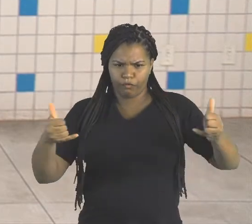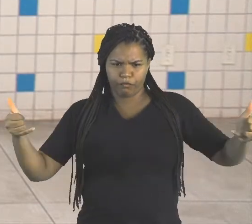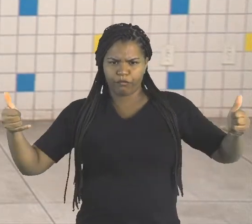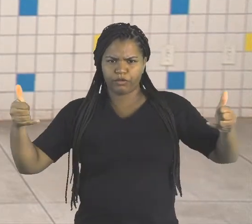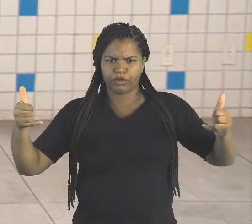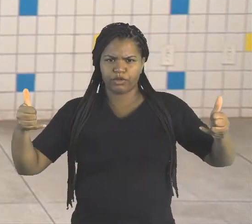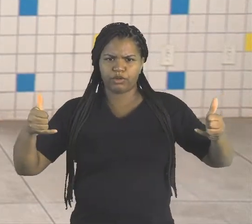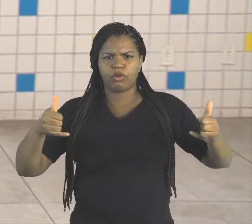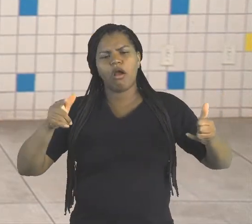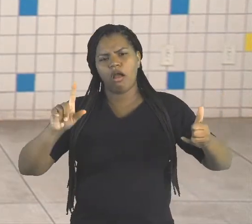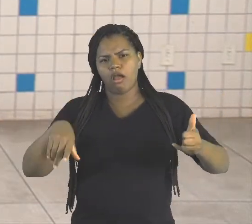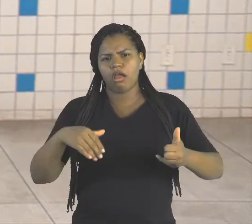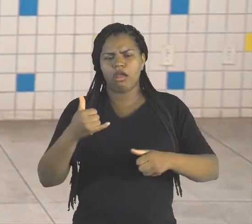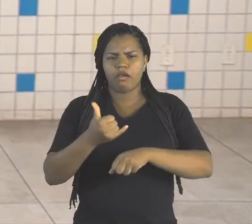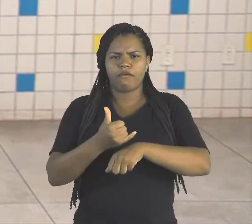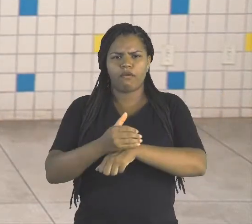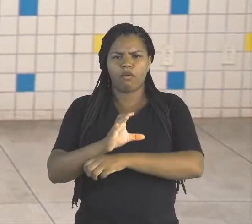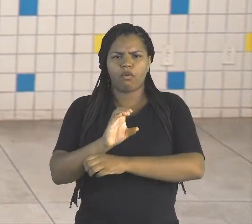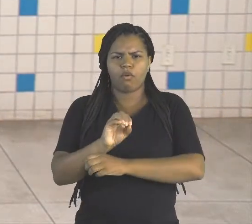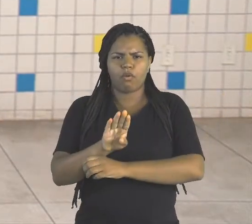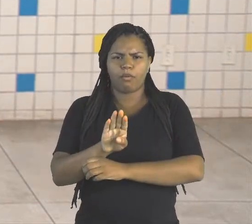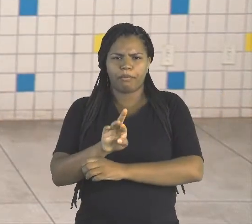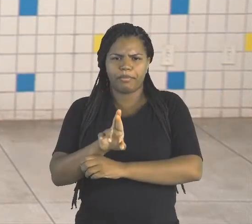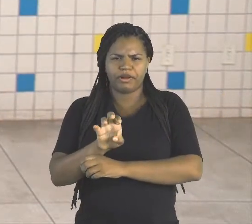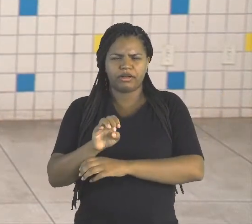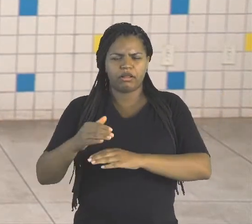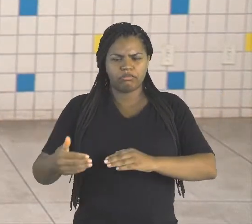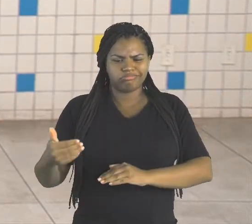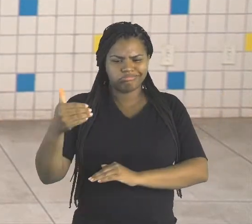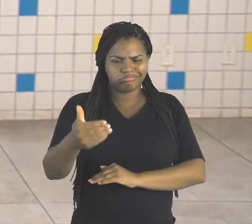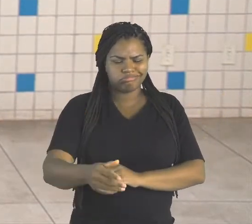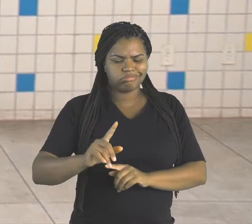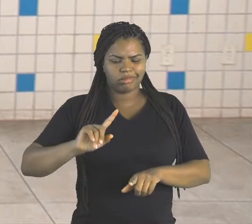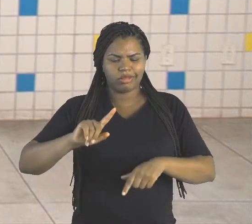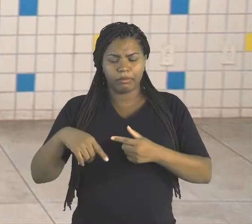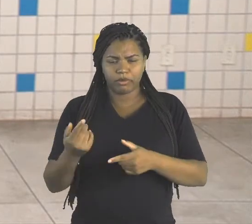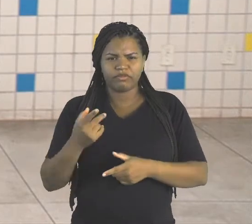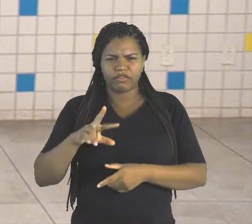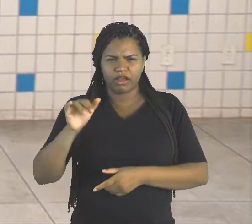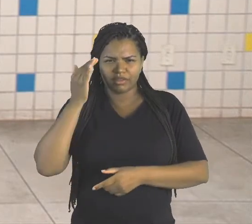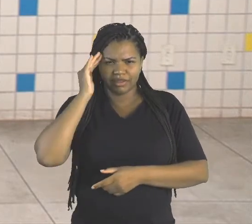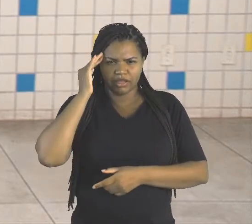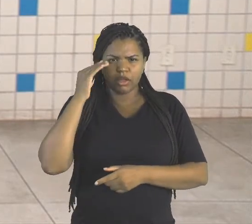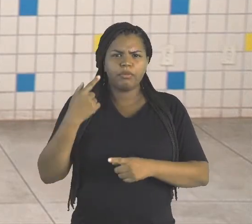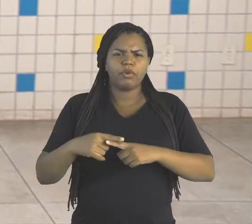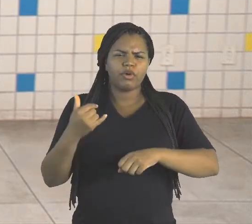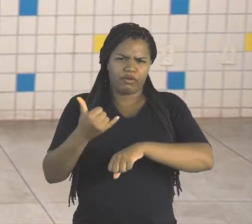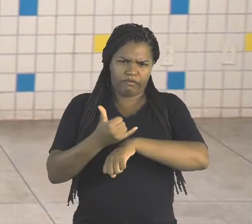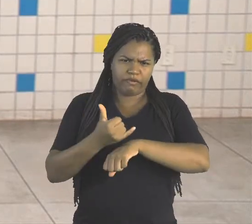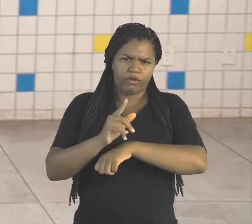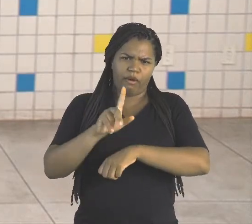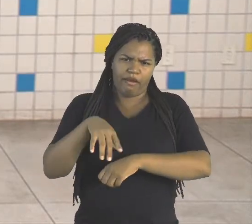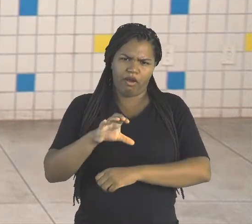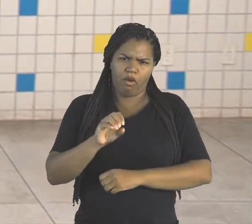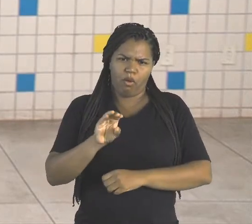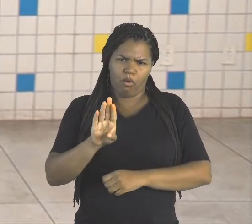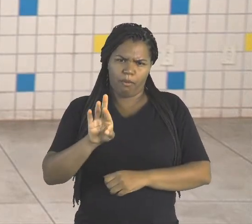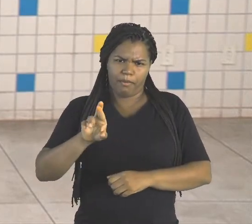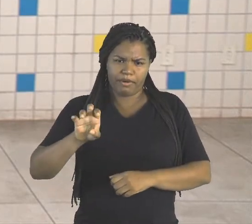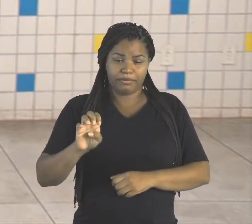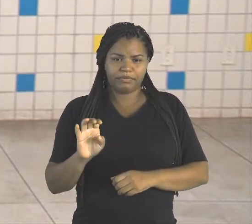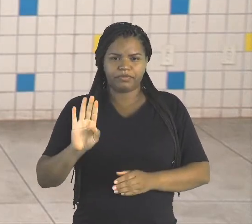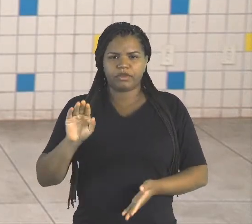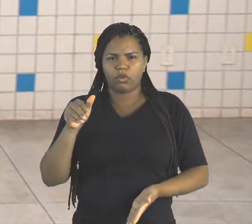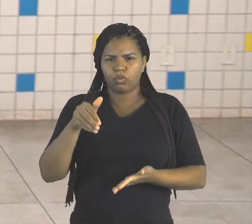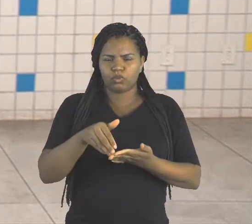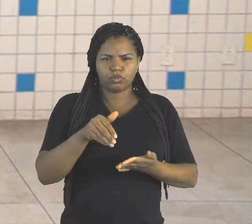de cobre. Lá na frente você vai entender por que geralmente esse fio é de cobre. Vou explicar para vocês. Agora nós temos o último, que